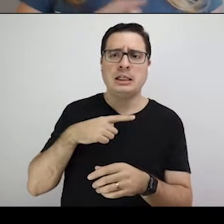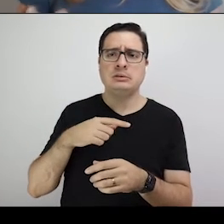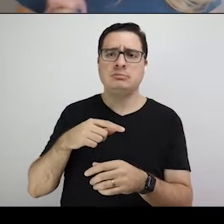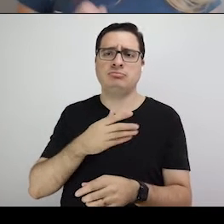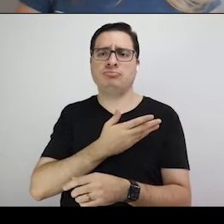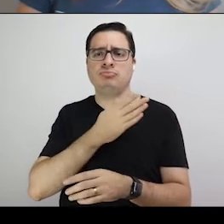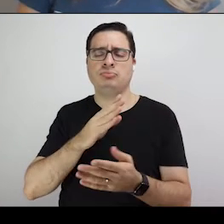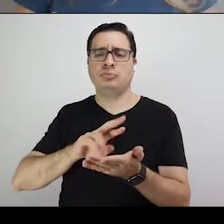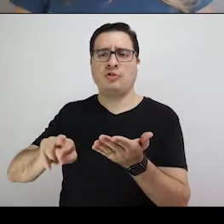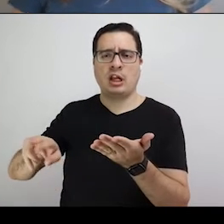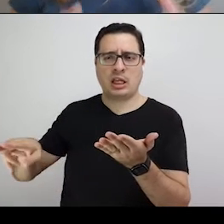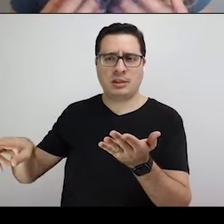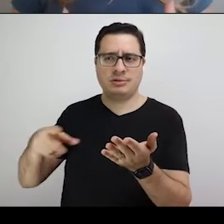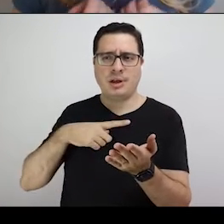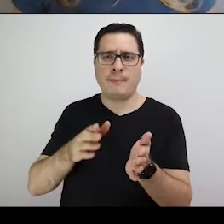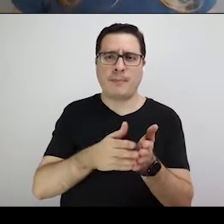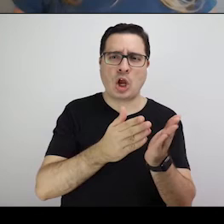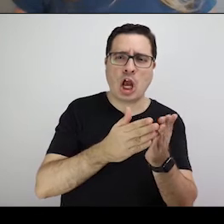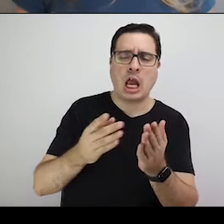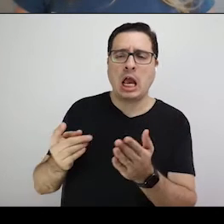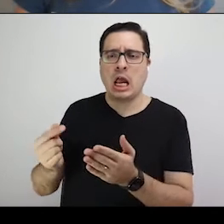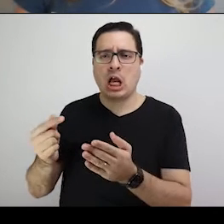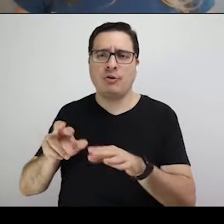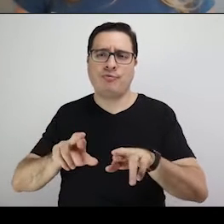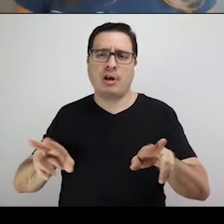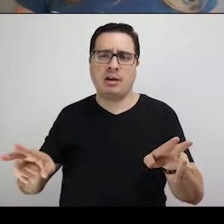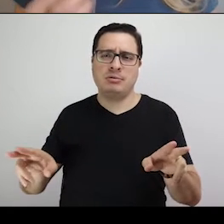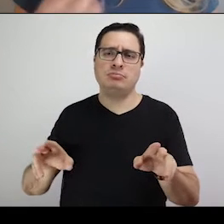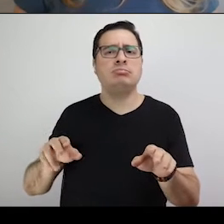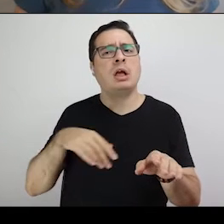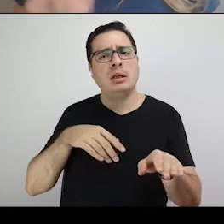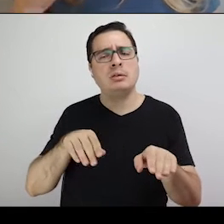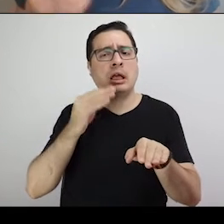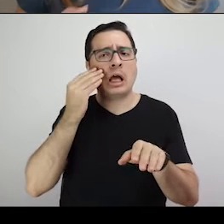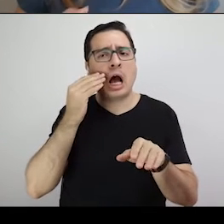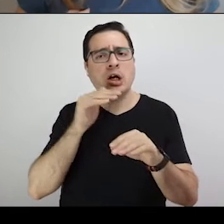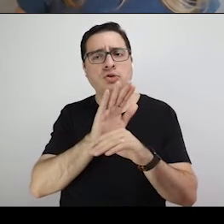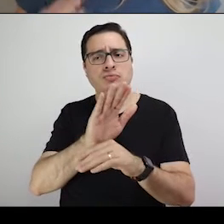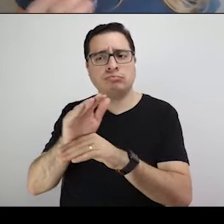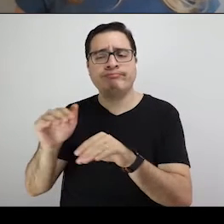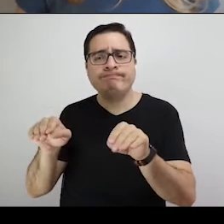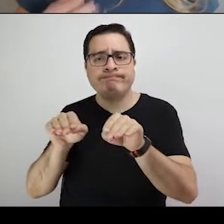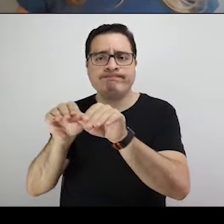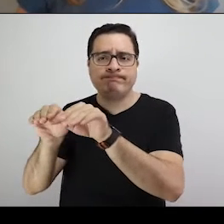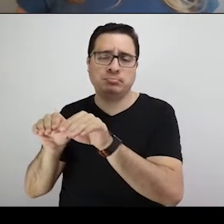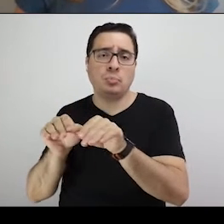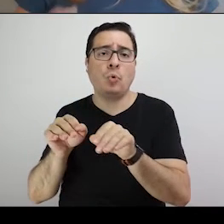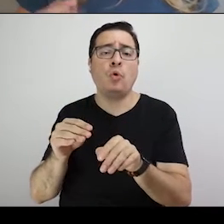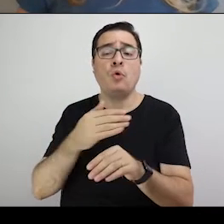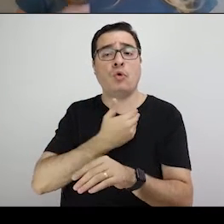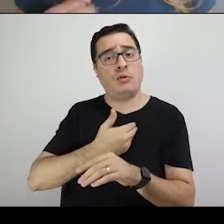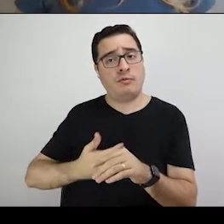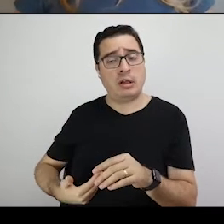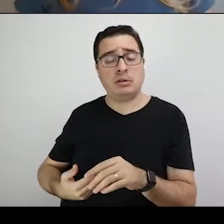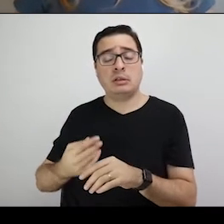Entre diversas iniciativas que precisam atingir esse objetivo, o governo precisa investir mais